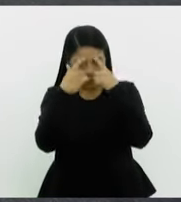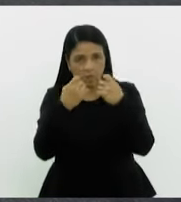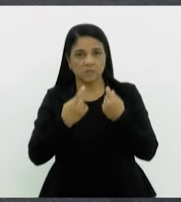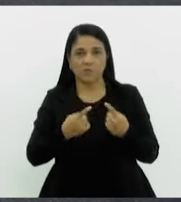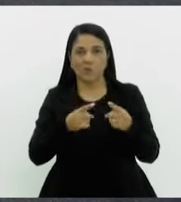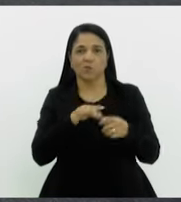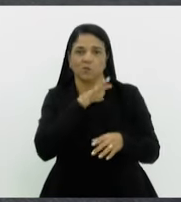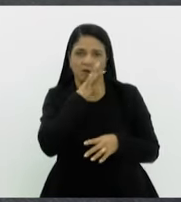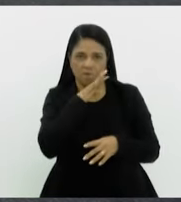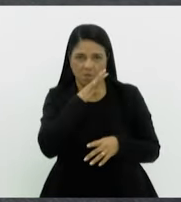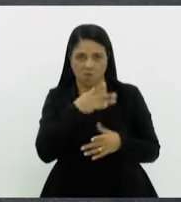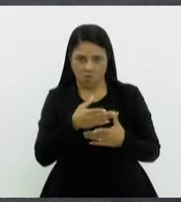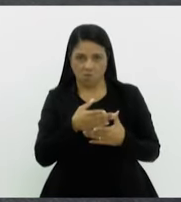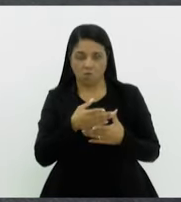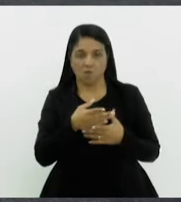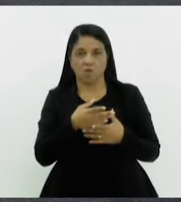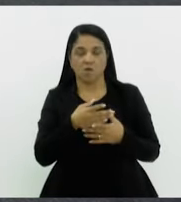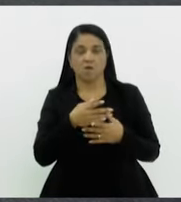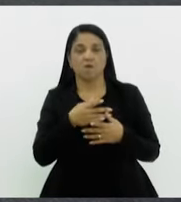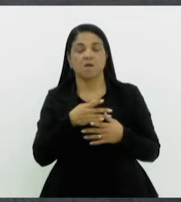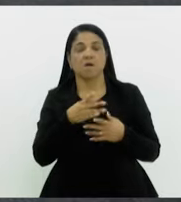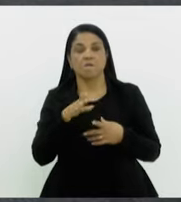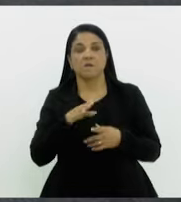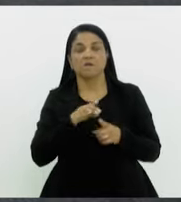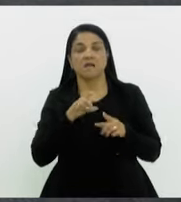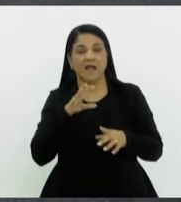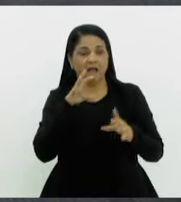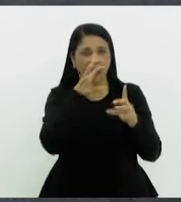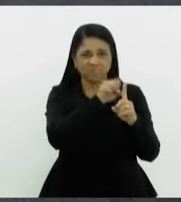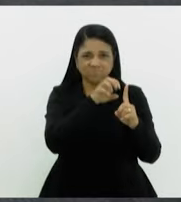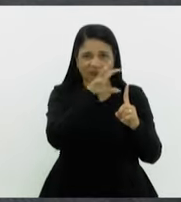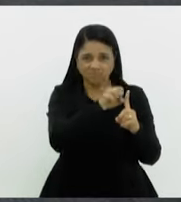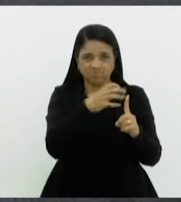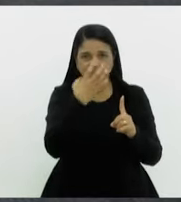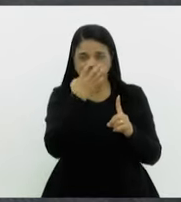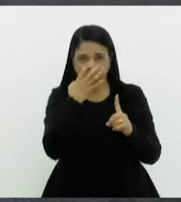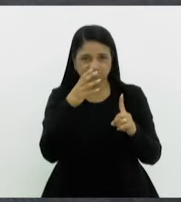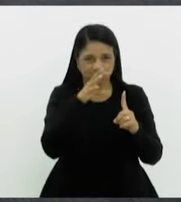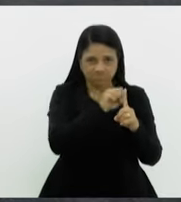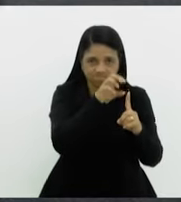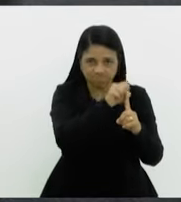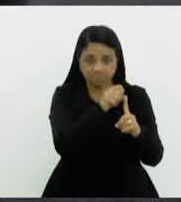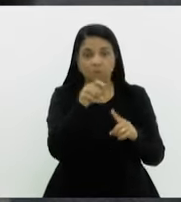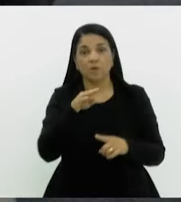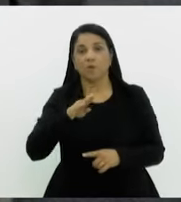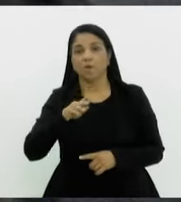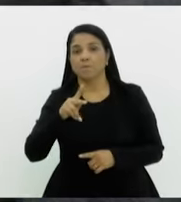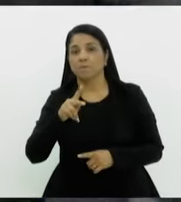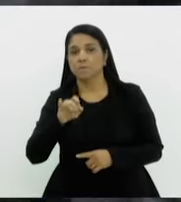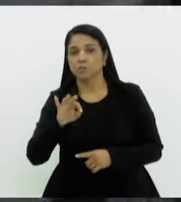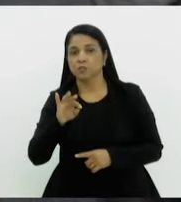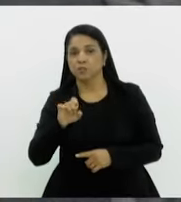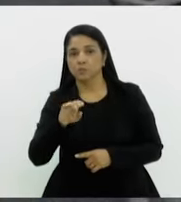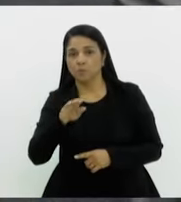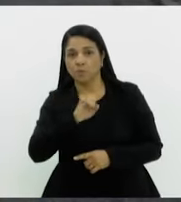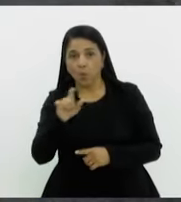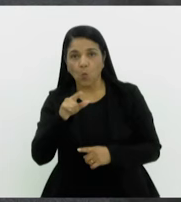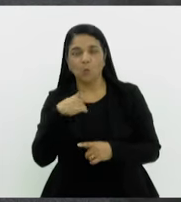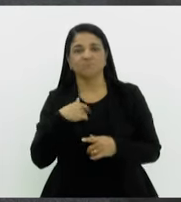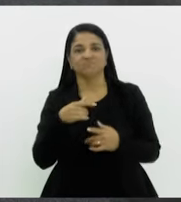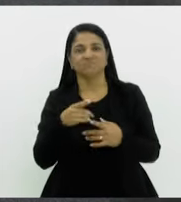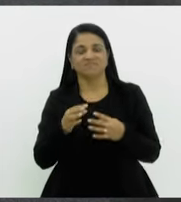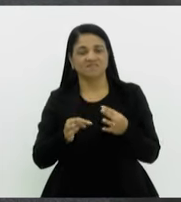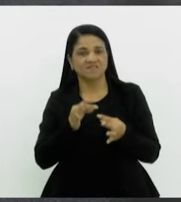Mesmo esses ataques de pitbull, em muitos casos se viu que eles estavam sendo maltratados, não eram